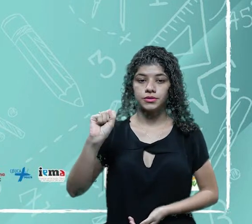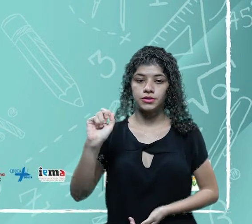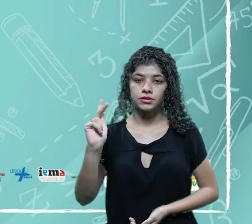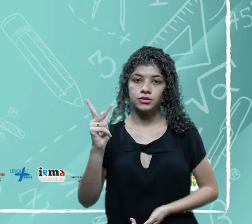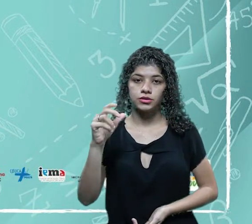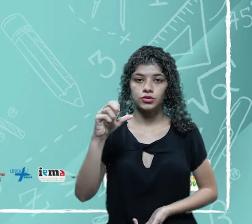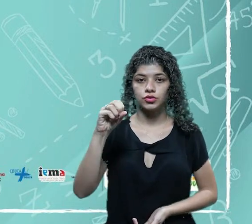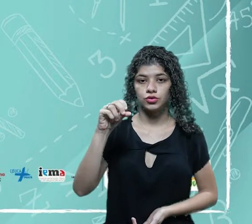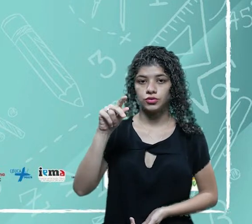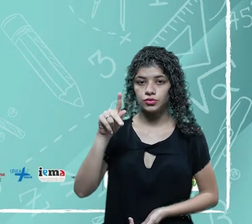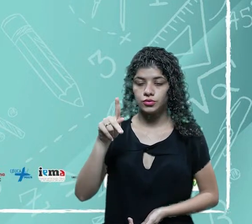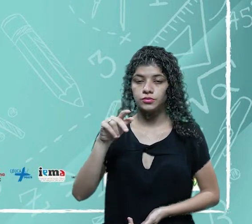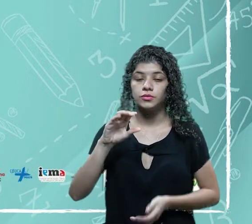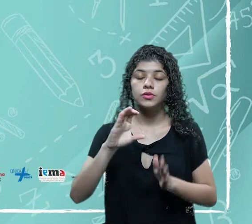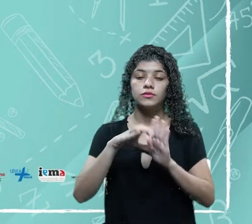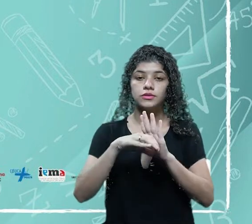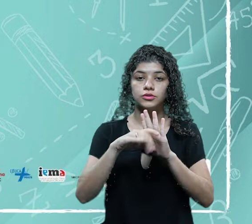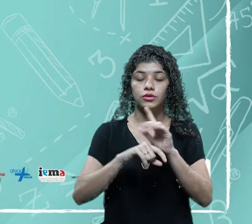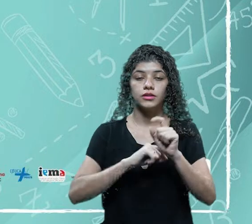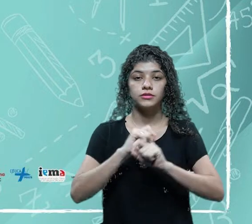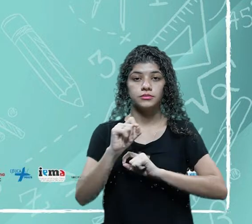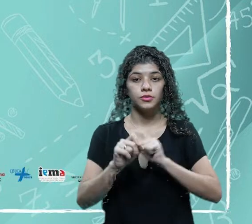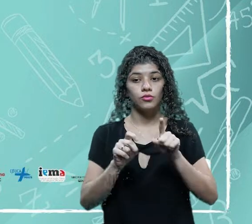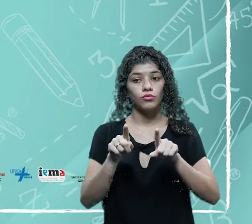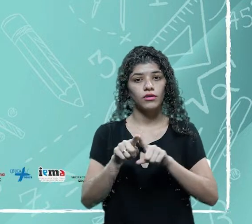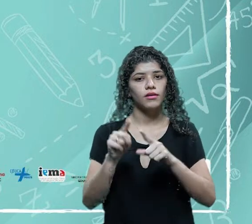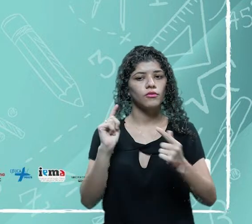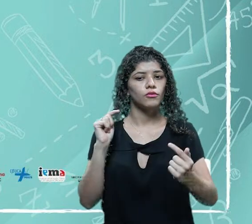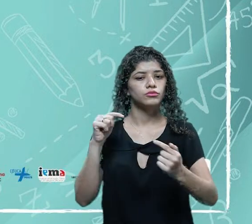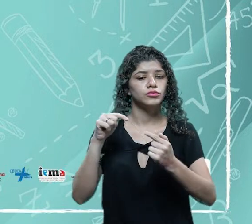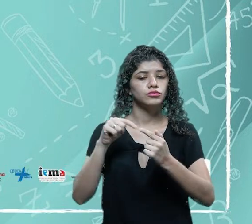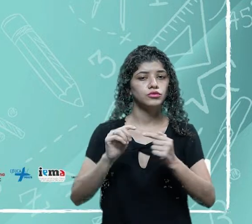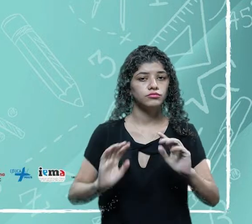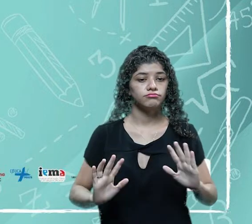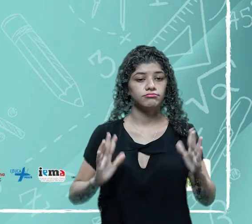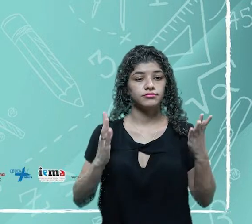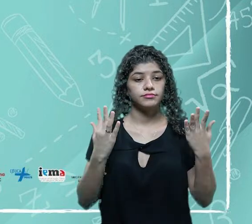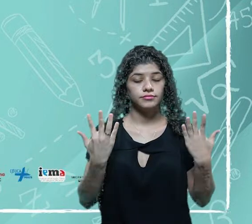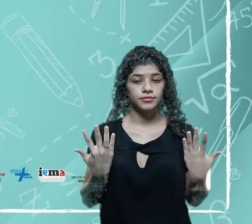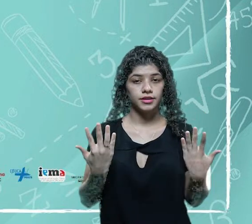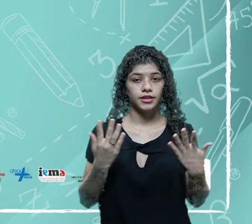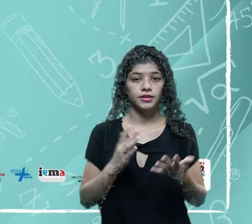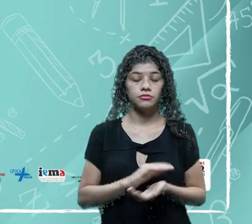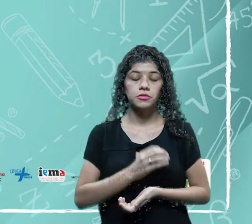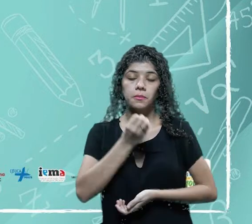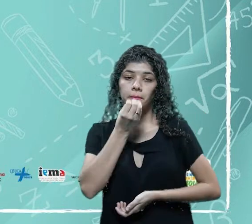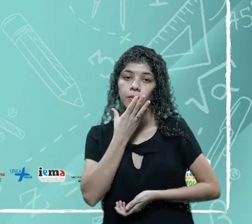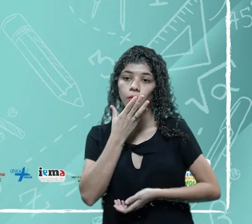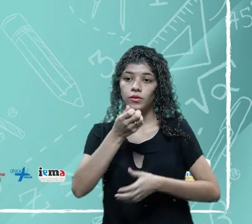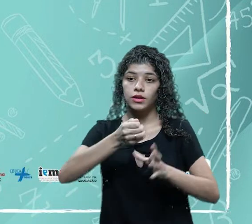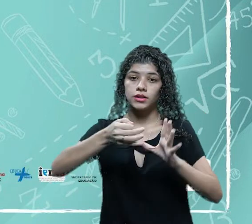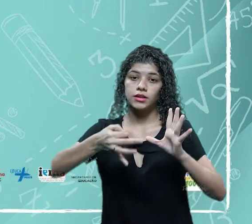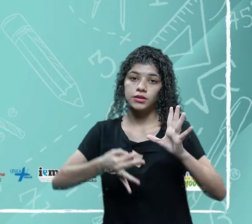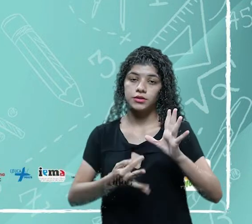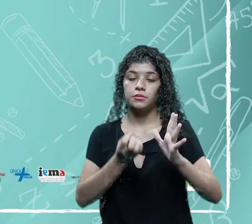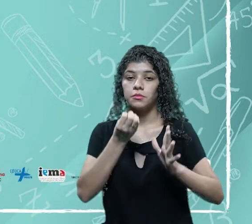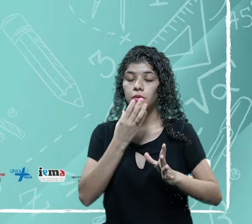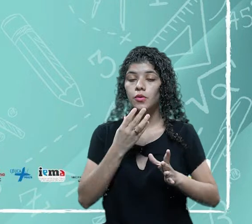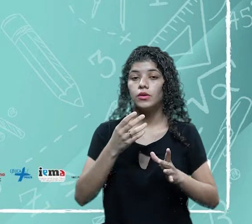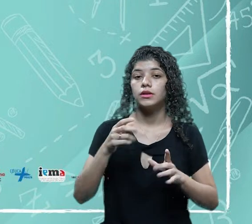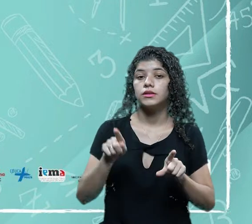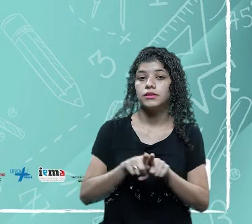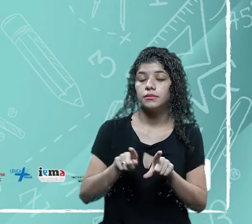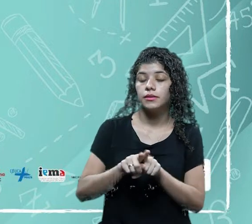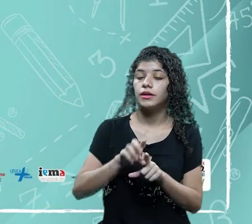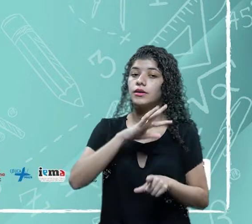sobre workshop vai saber qual é Você gosta desse evento as vantagens e desvantagens